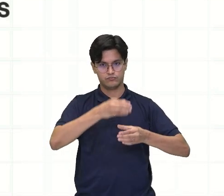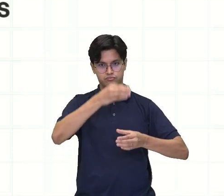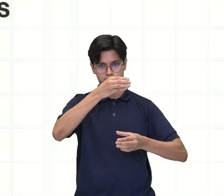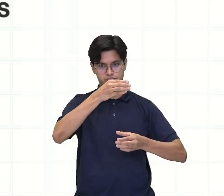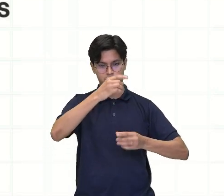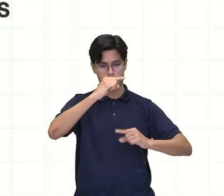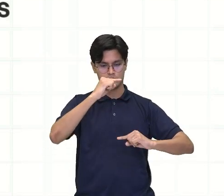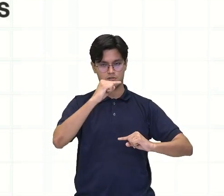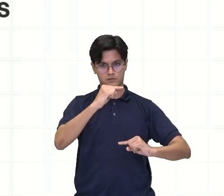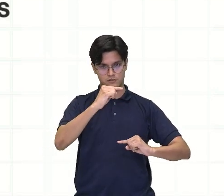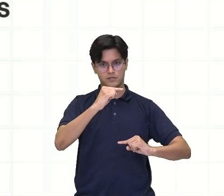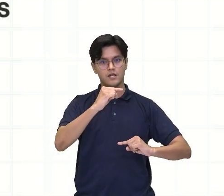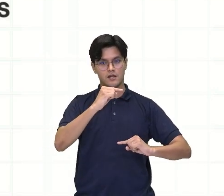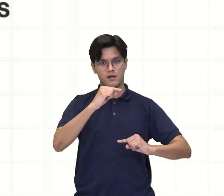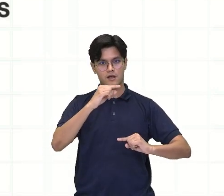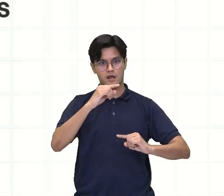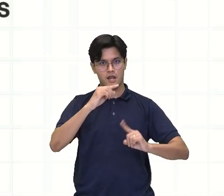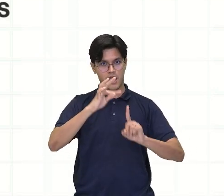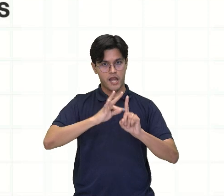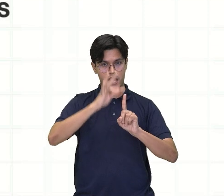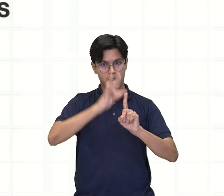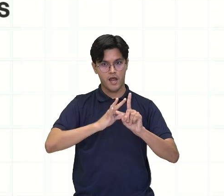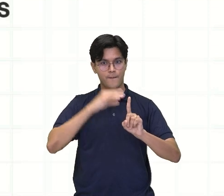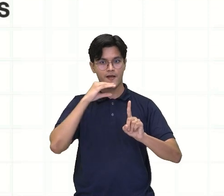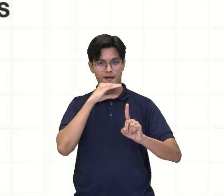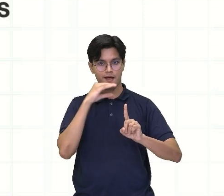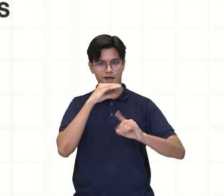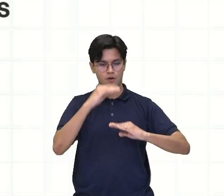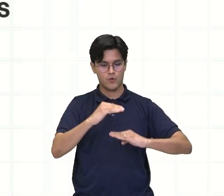ela é praticamente um